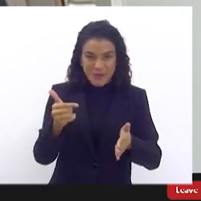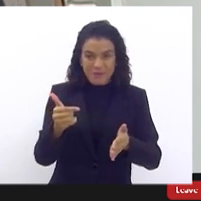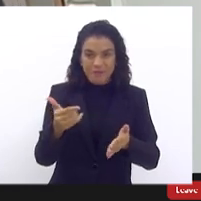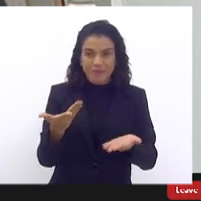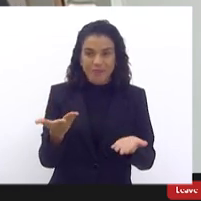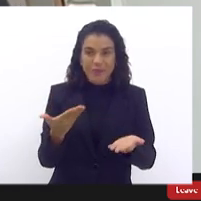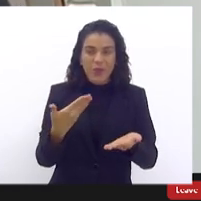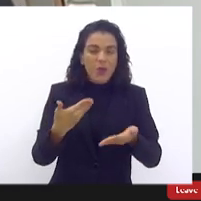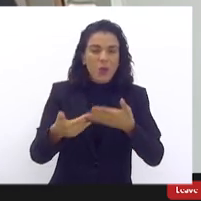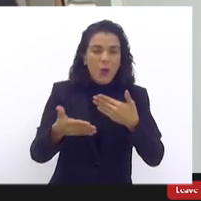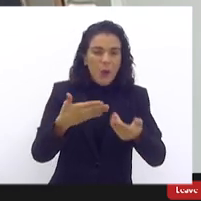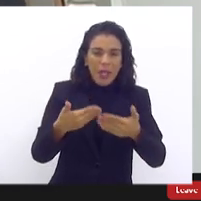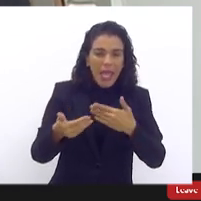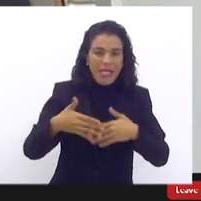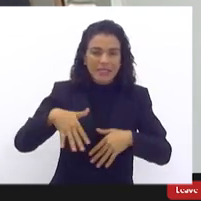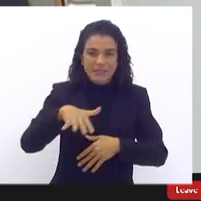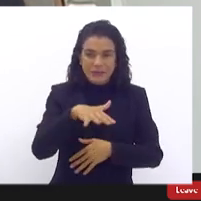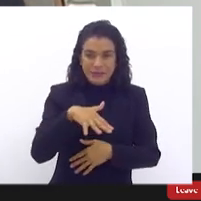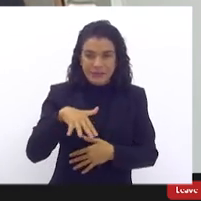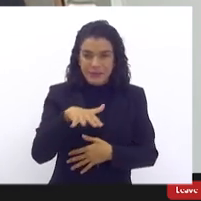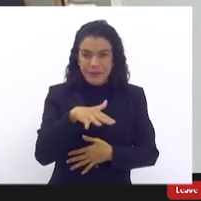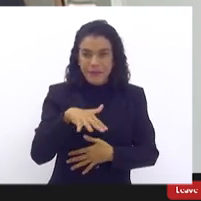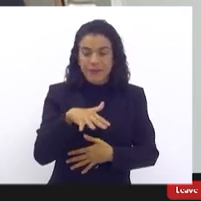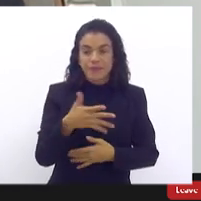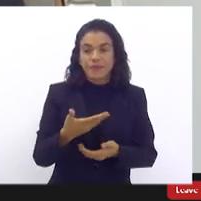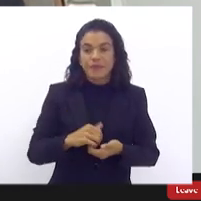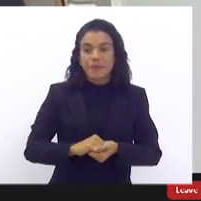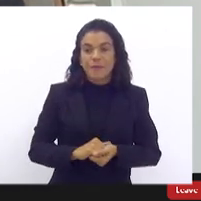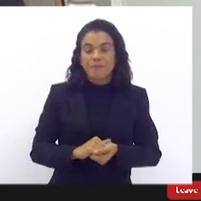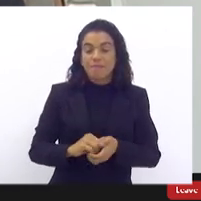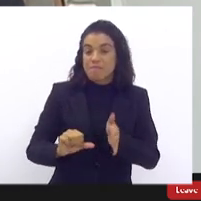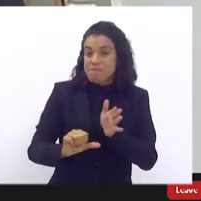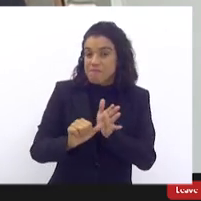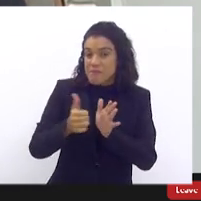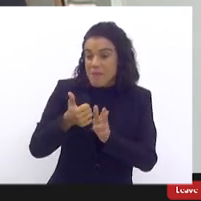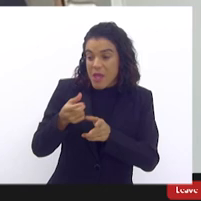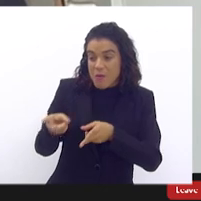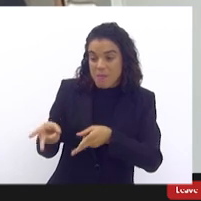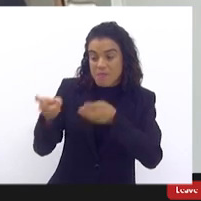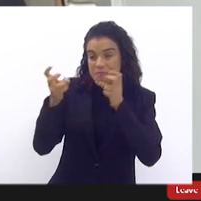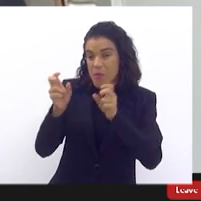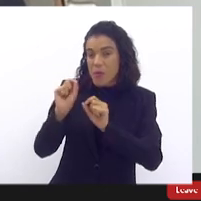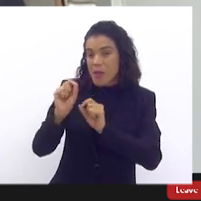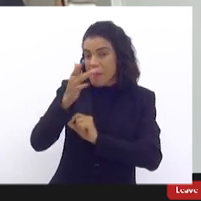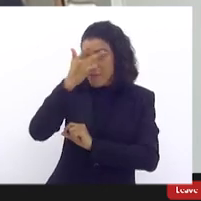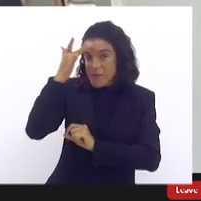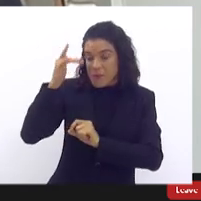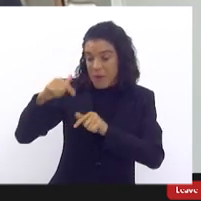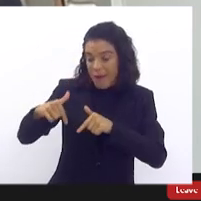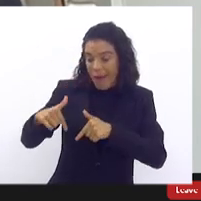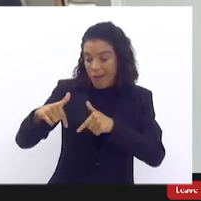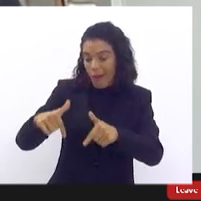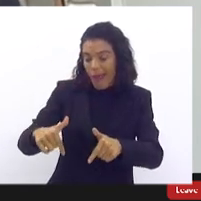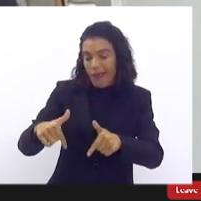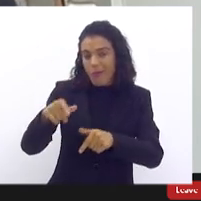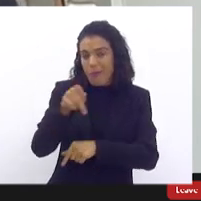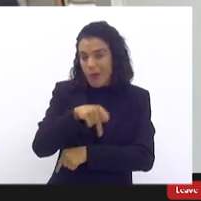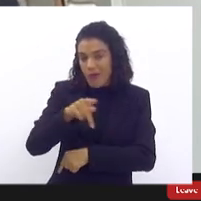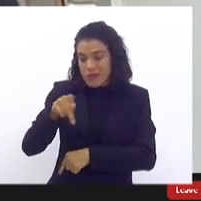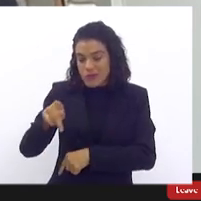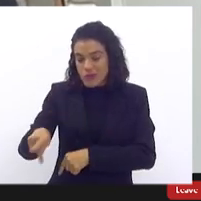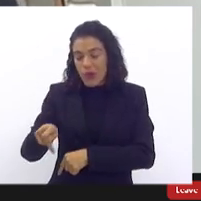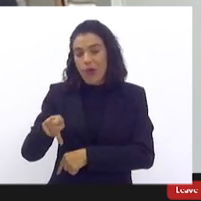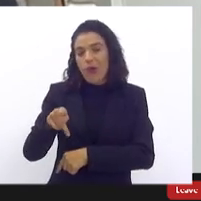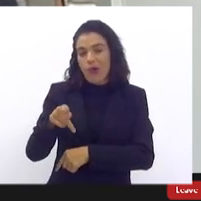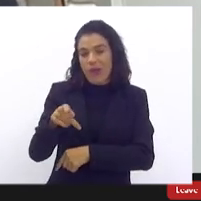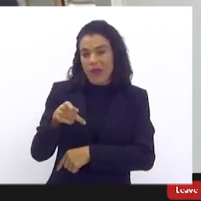qual que era a questão, né? A gente viu primeiro que quem atuava, educadoras, ativistas